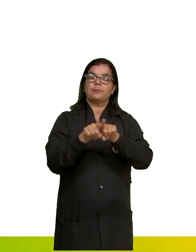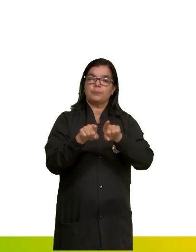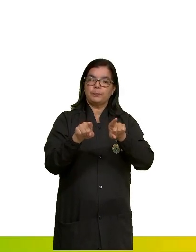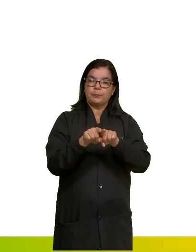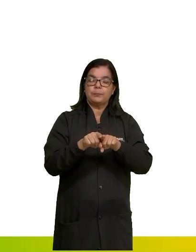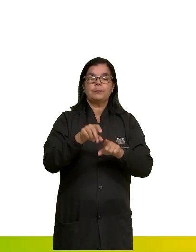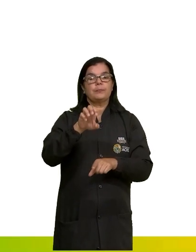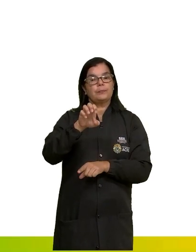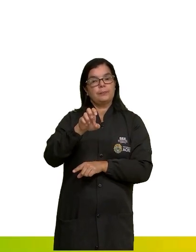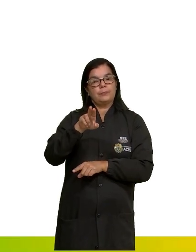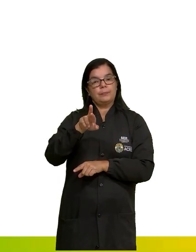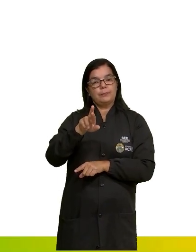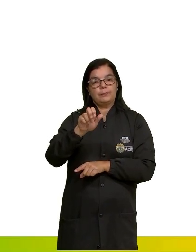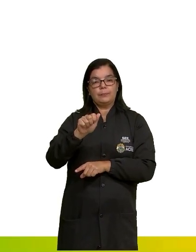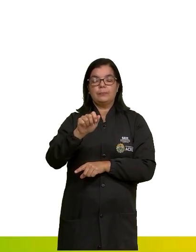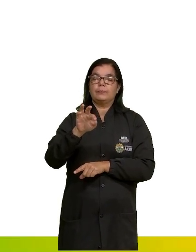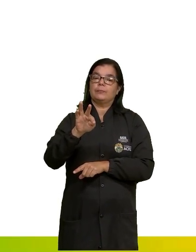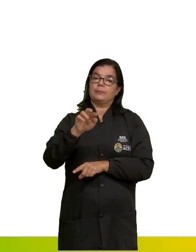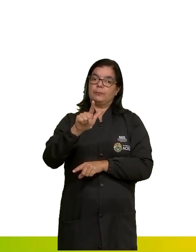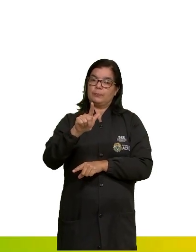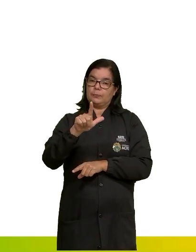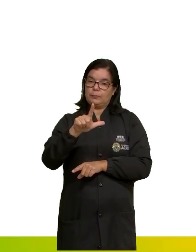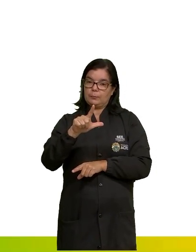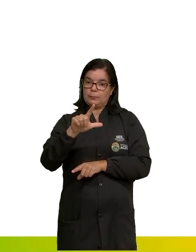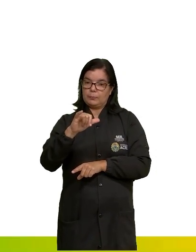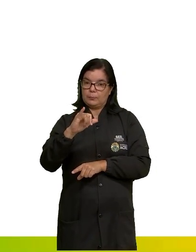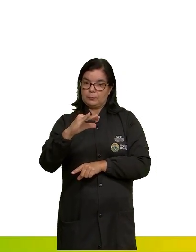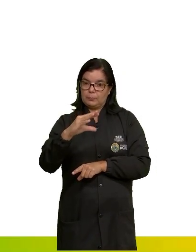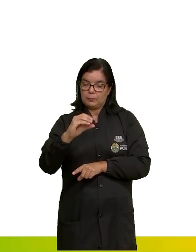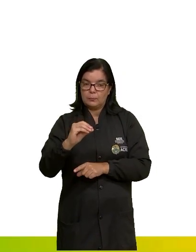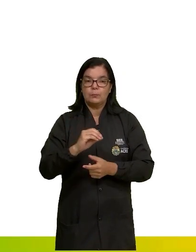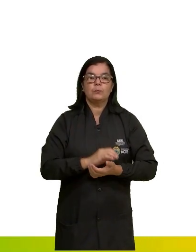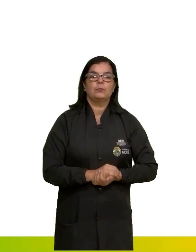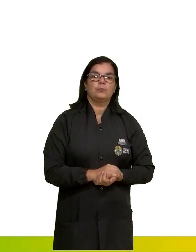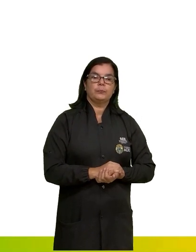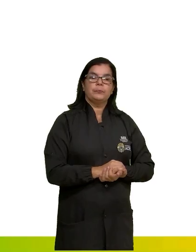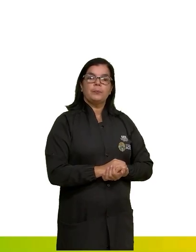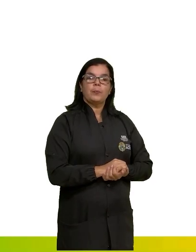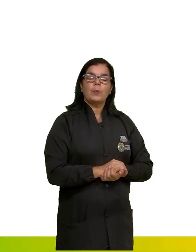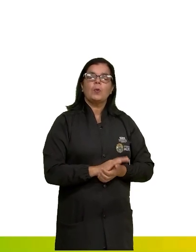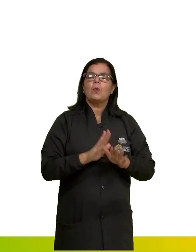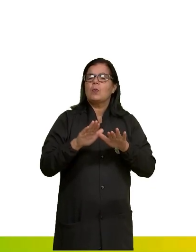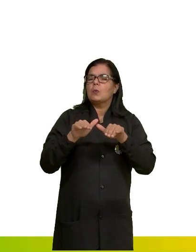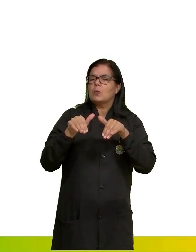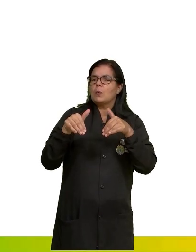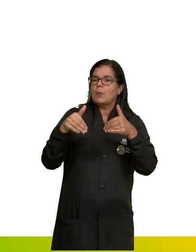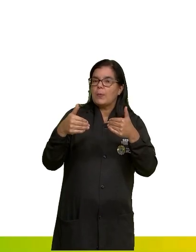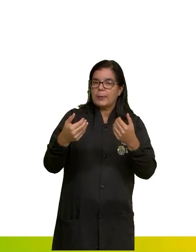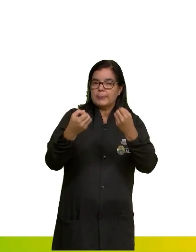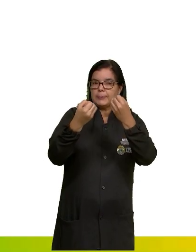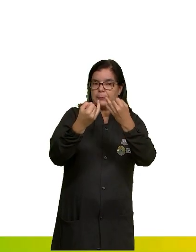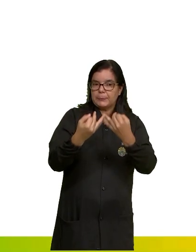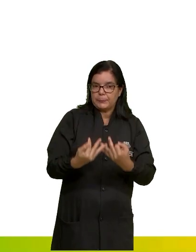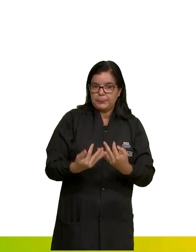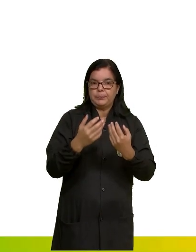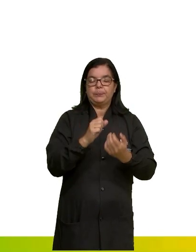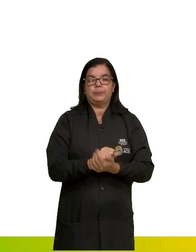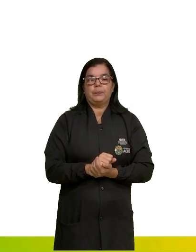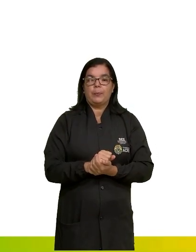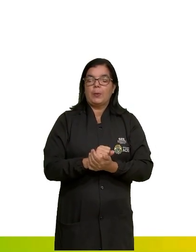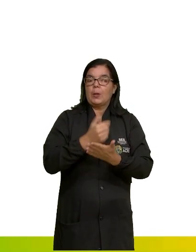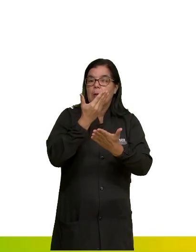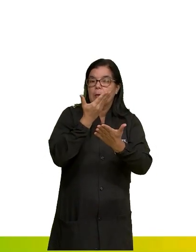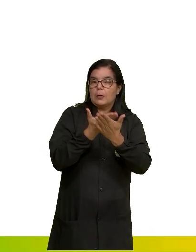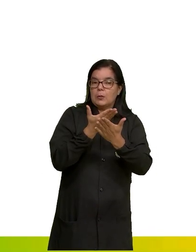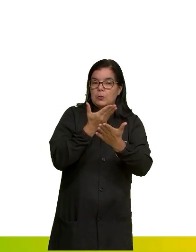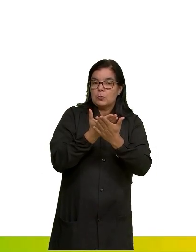né, que era um filósofo, inclusive pré-socrático também. Quais são as abordagens? As